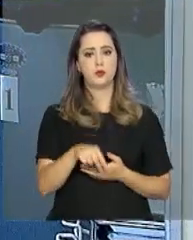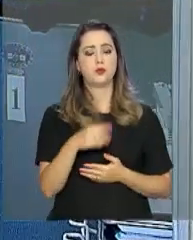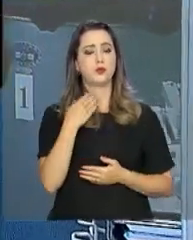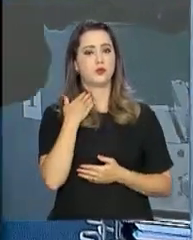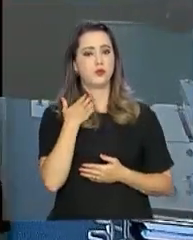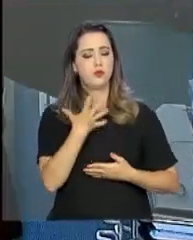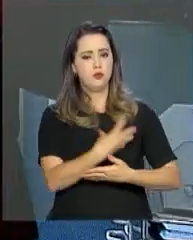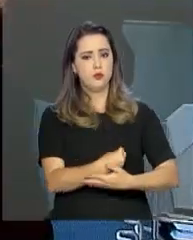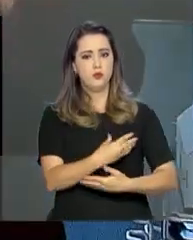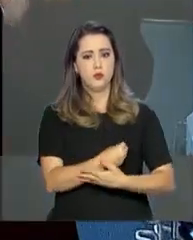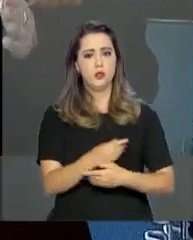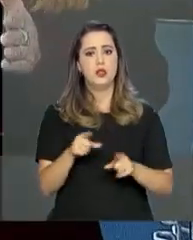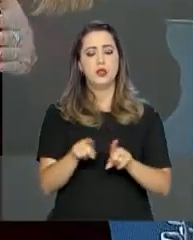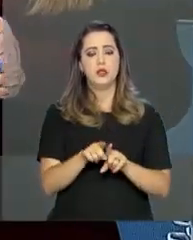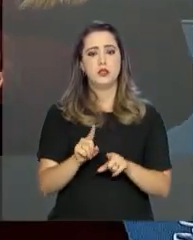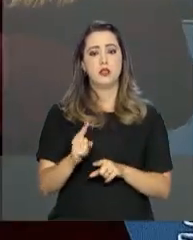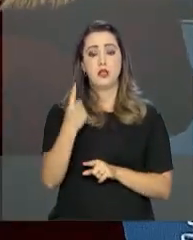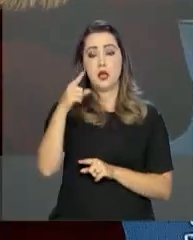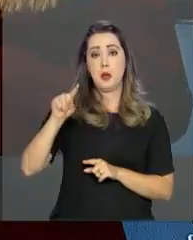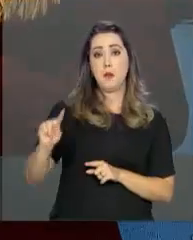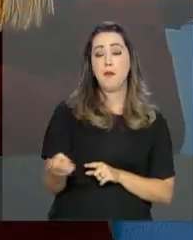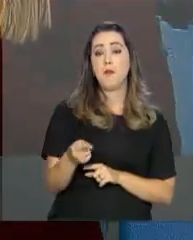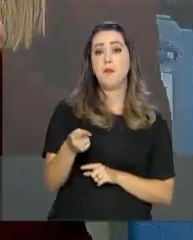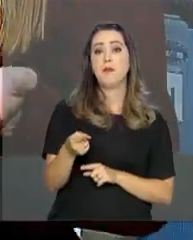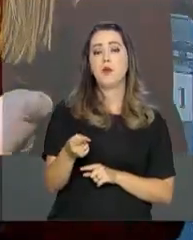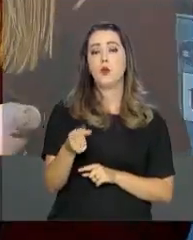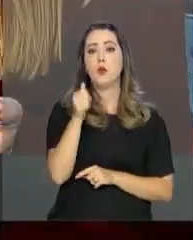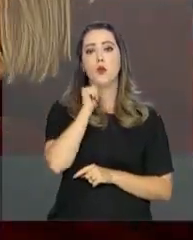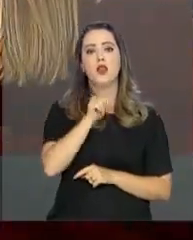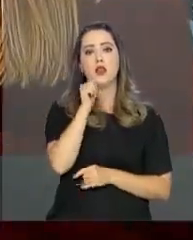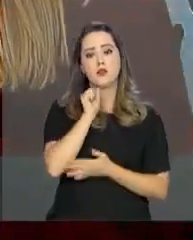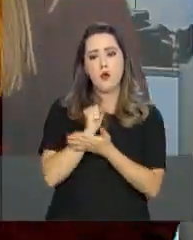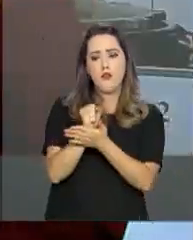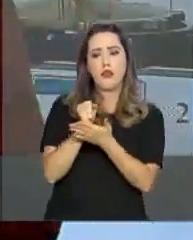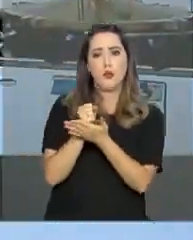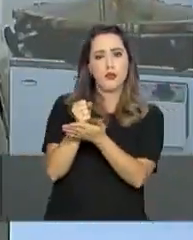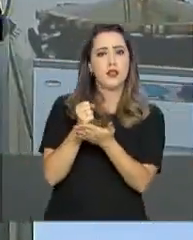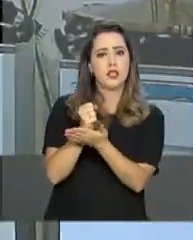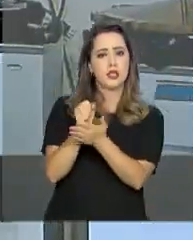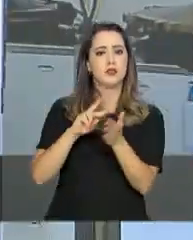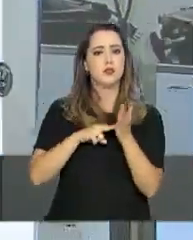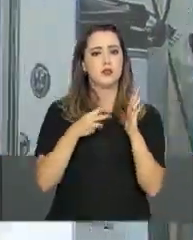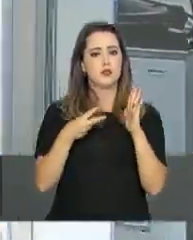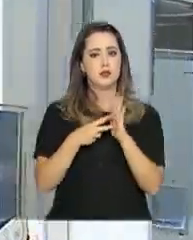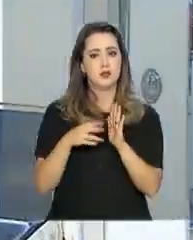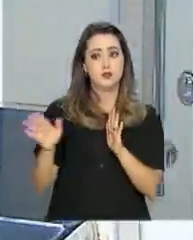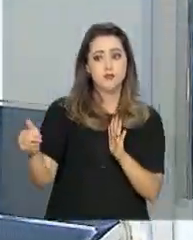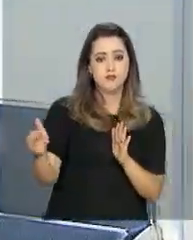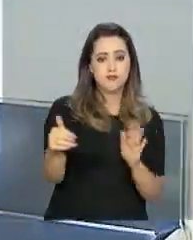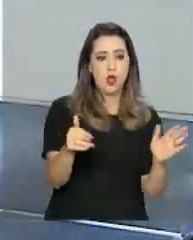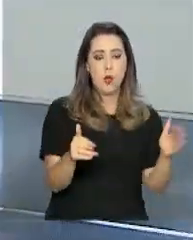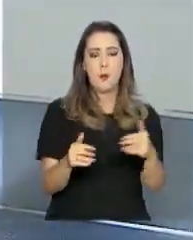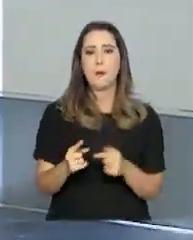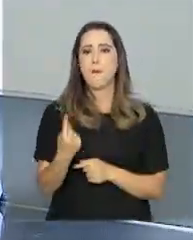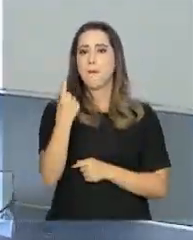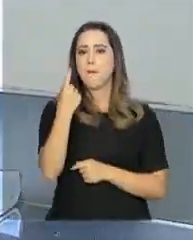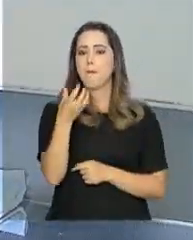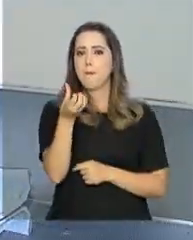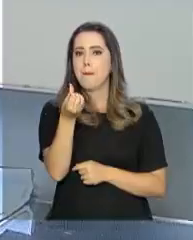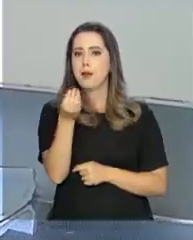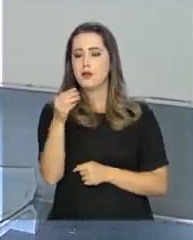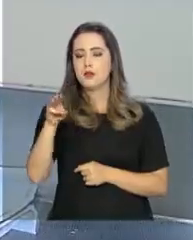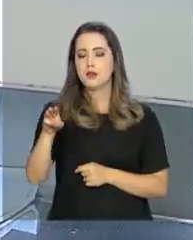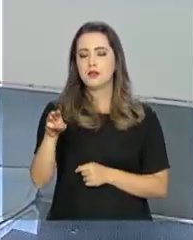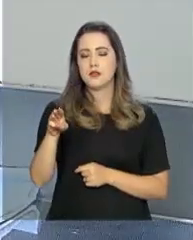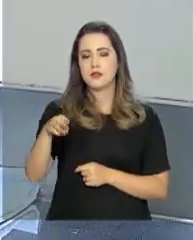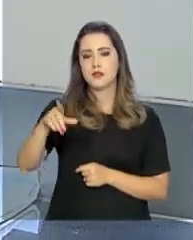Distrito Federal conta com 1.000 mulheres doadoras ativas, o que resulta na coleta de cerca de 1.600 litros